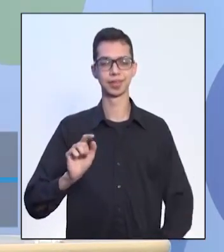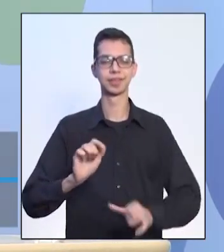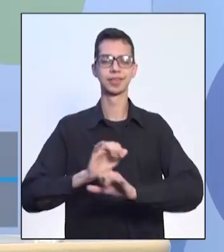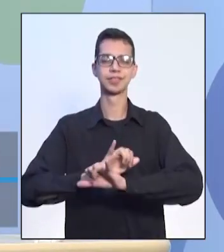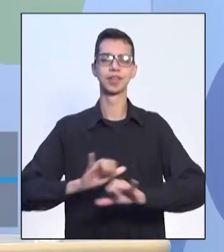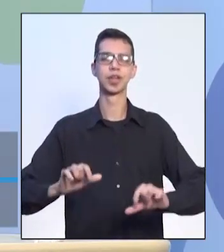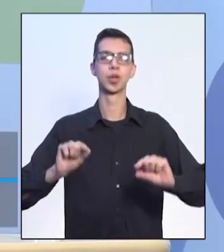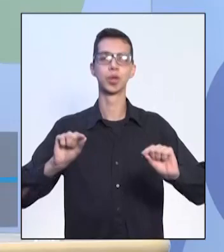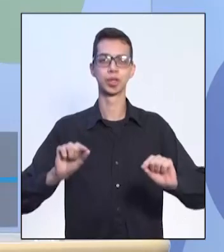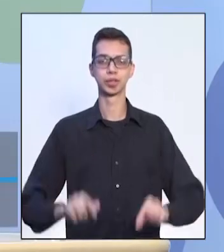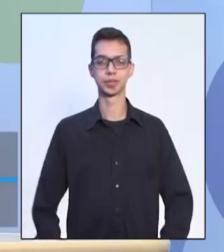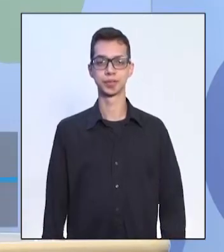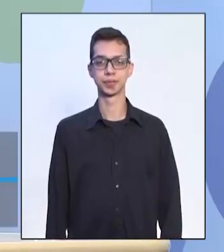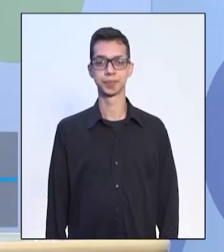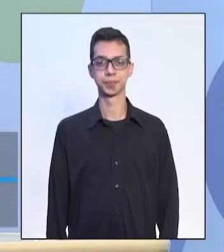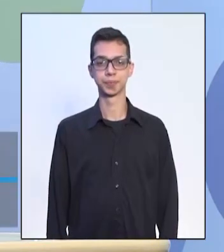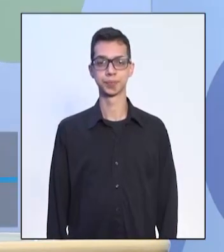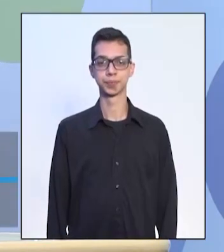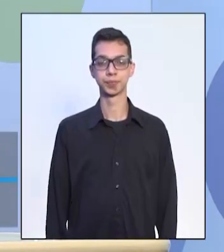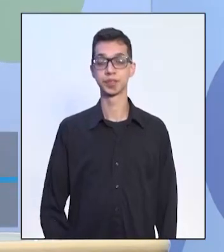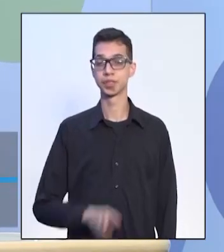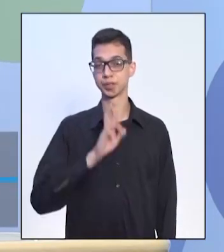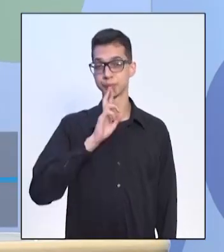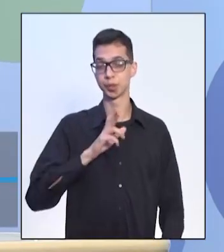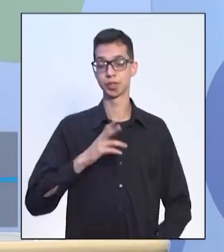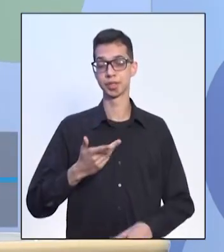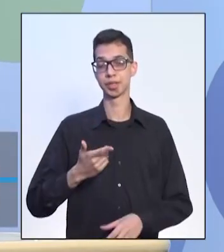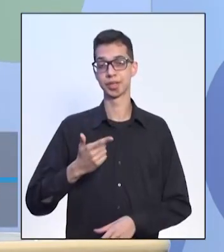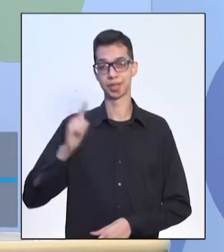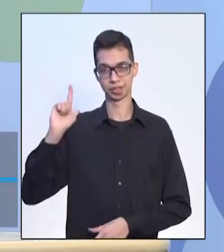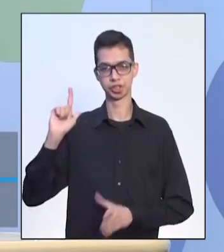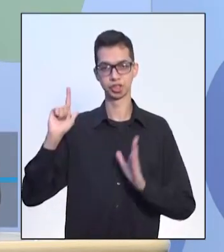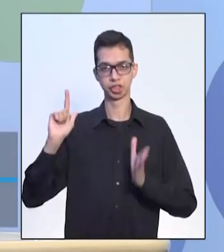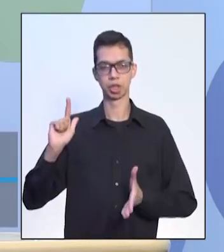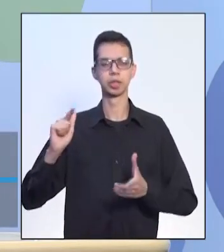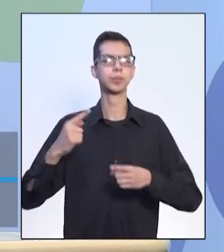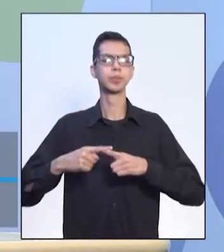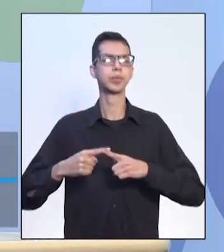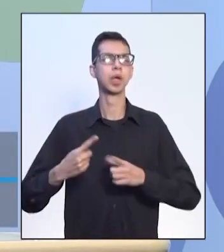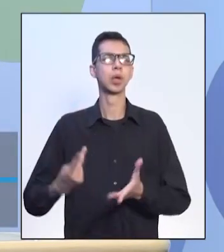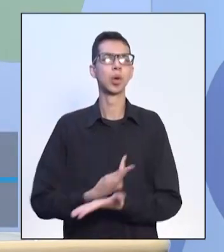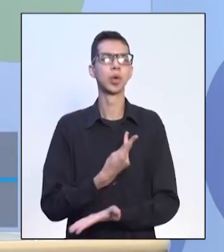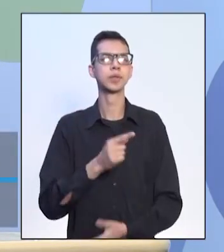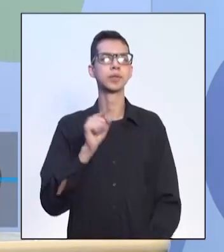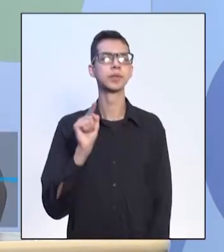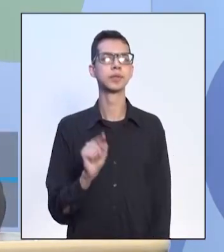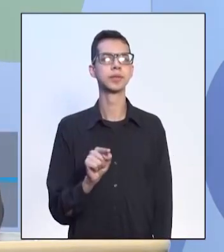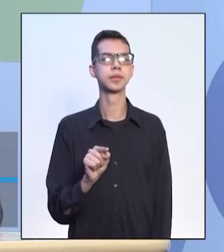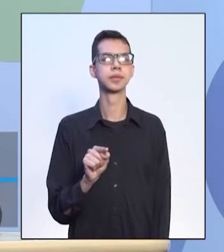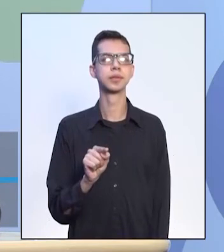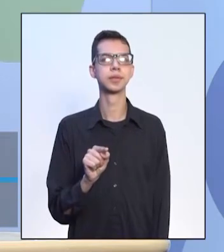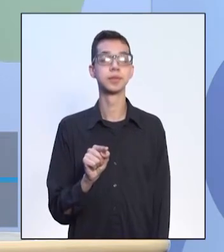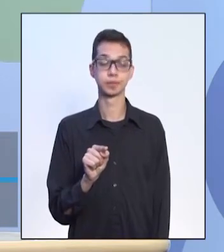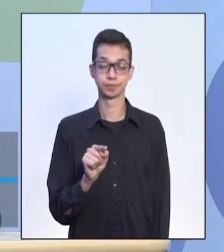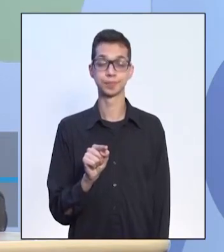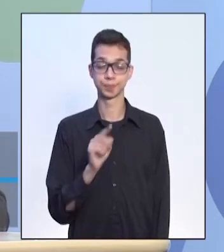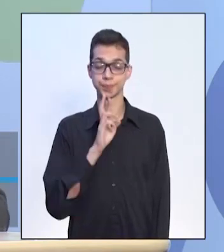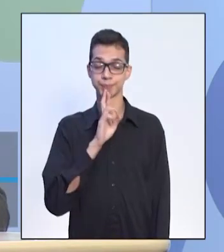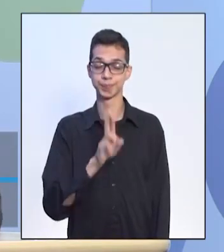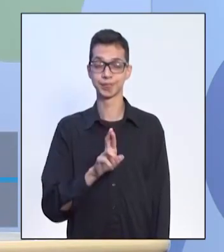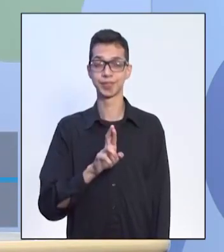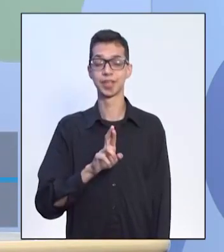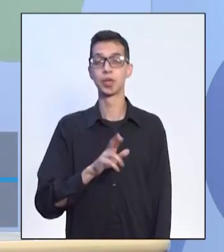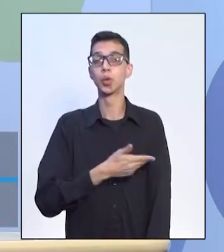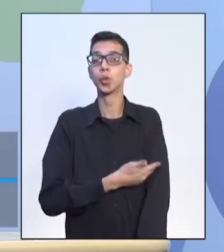a suma, né, das respostas anteriores. Ele diz, por que que isso acontece? Porque nós não estamos acostumados e, por